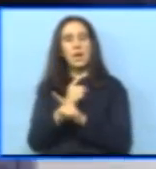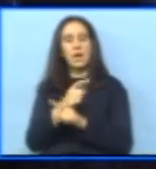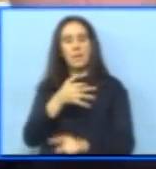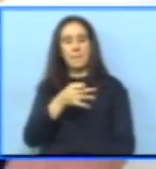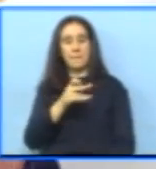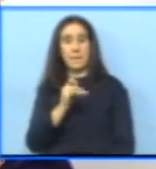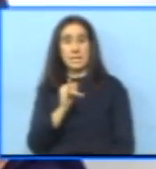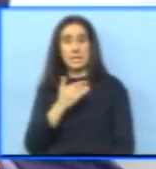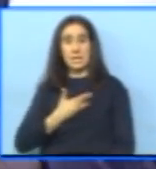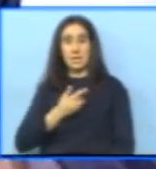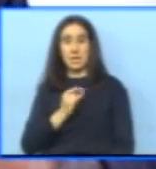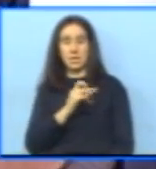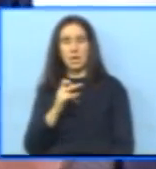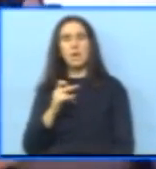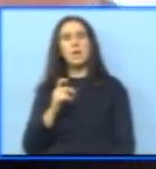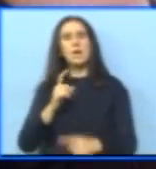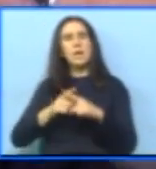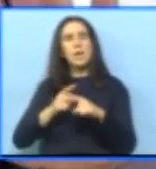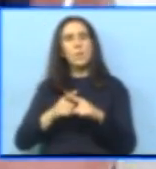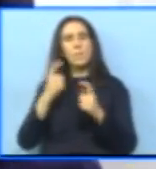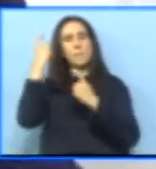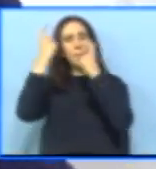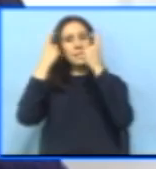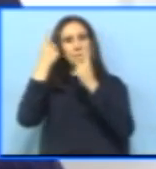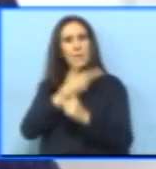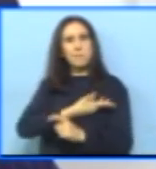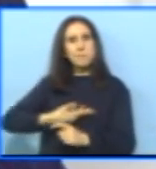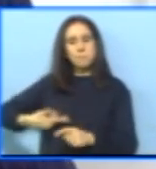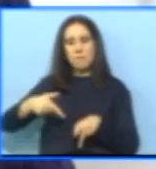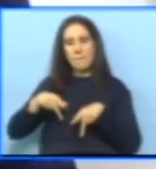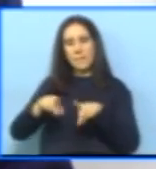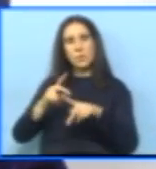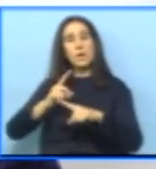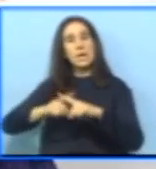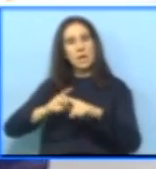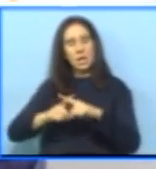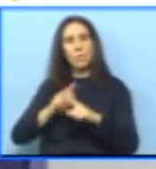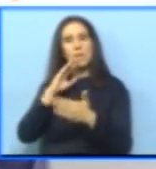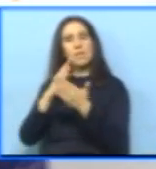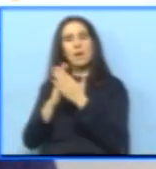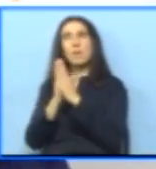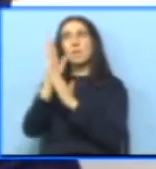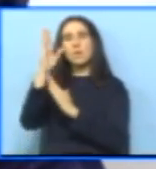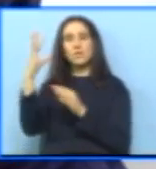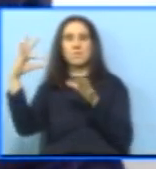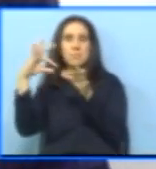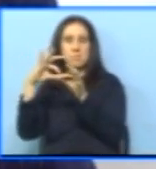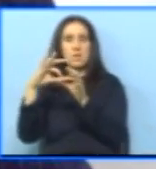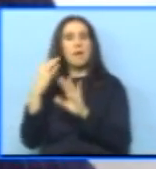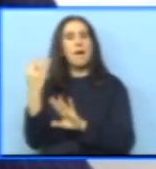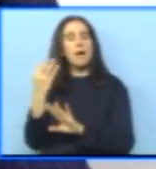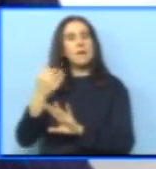do pensamento grego, tudo aquilo que era o método de formação grega, faça uma sabedoria de Deus que parte, acima de tudo,